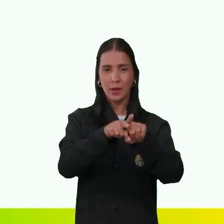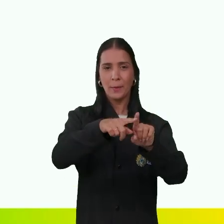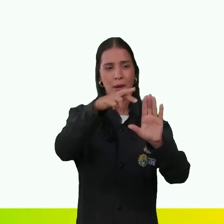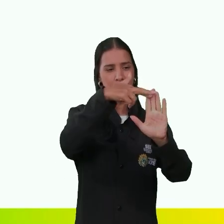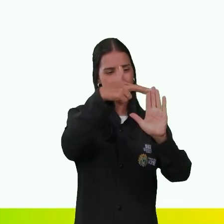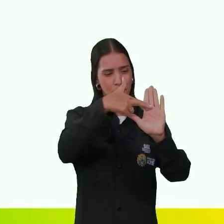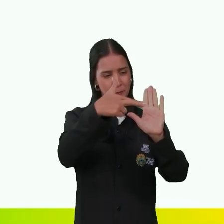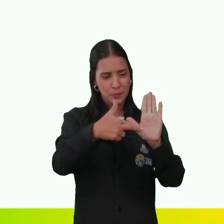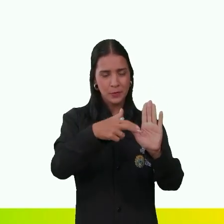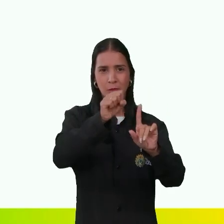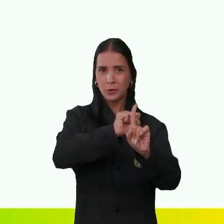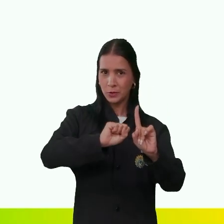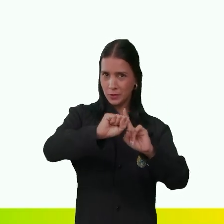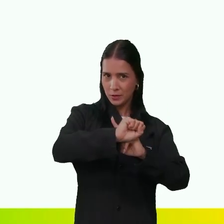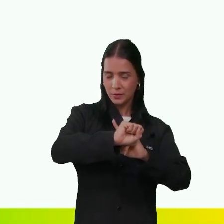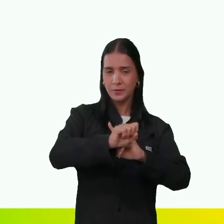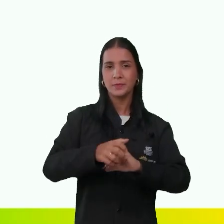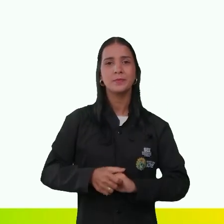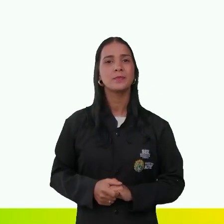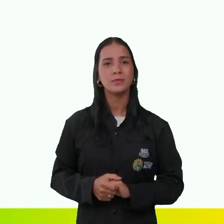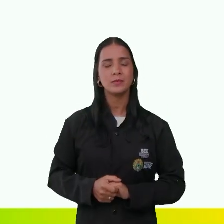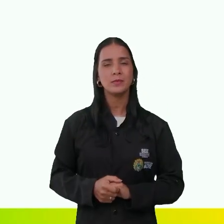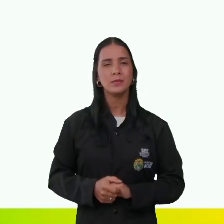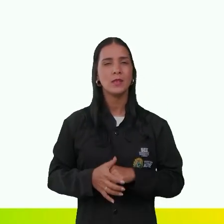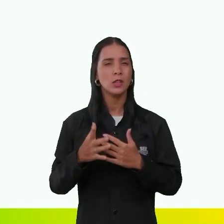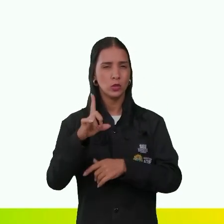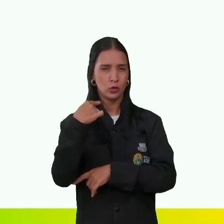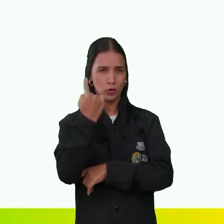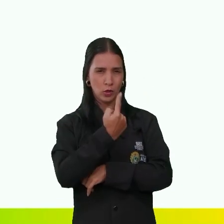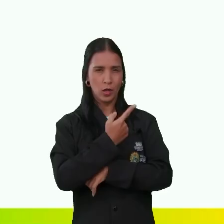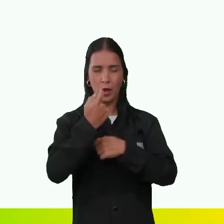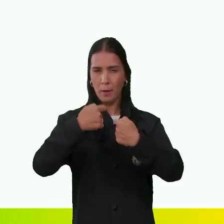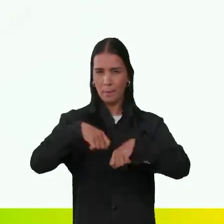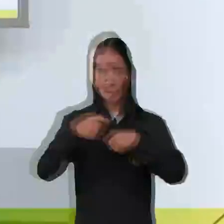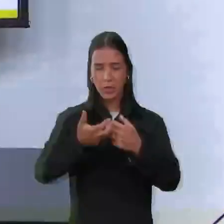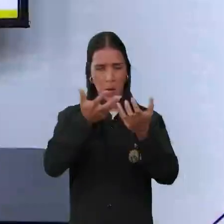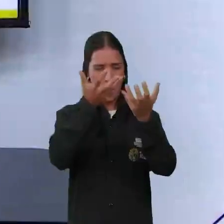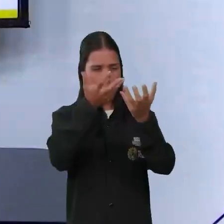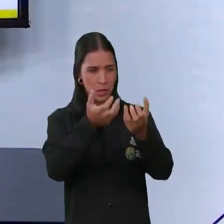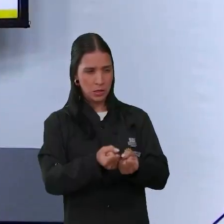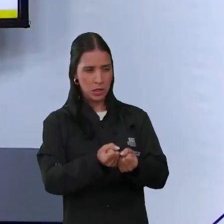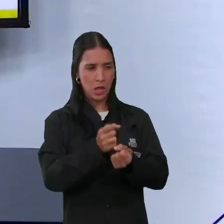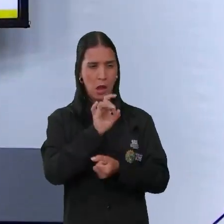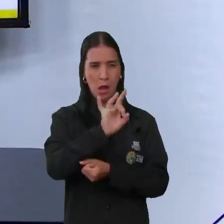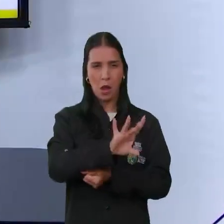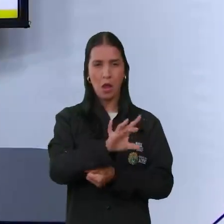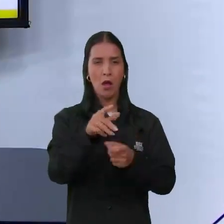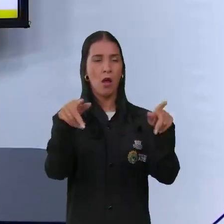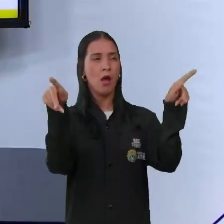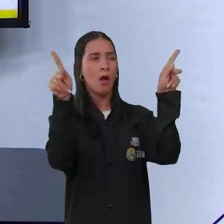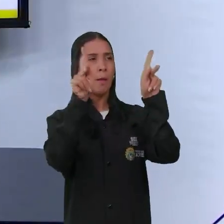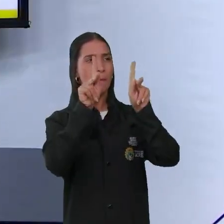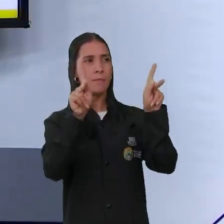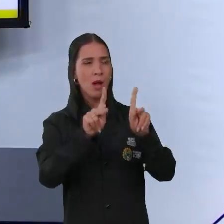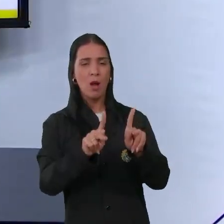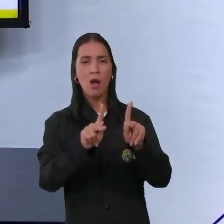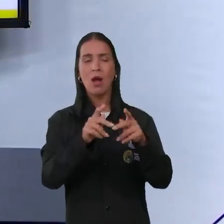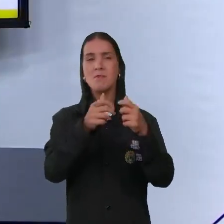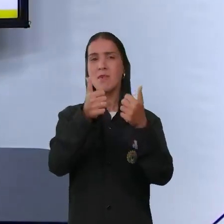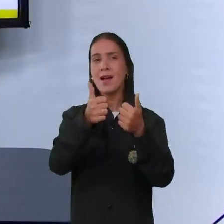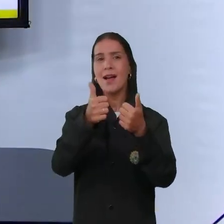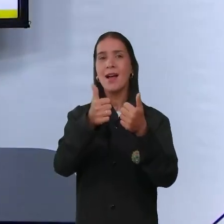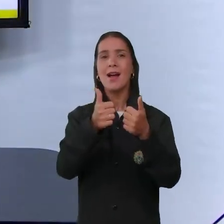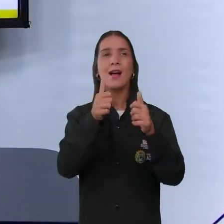normas sociais. Então, a gente não deve ser uma sociedade tão passiva assim. A gente